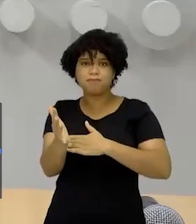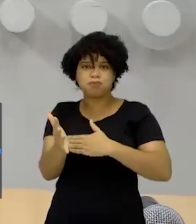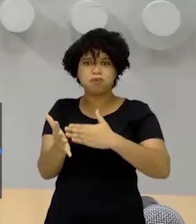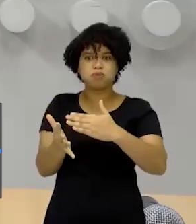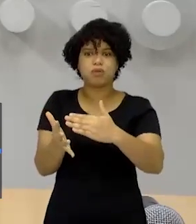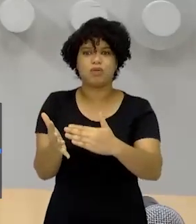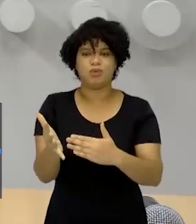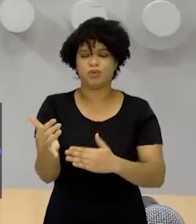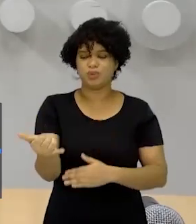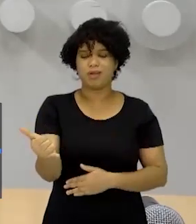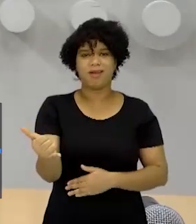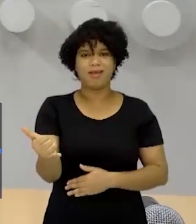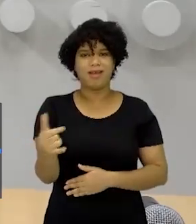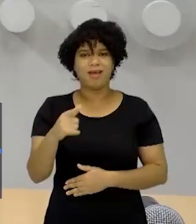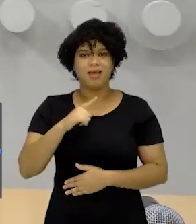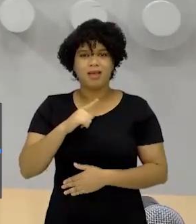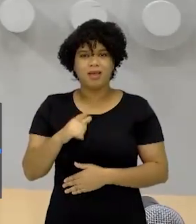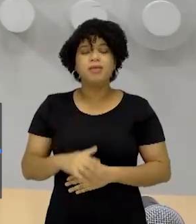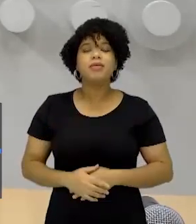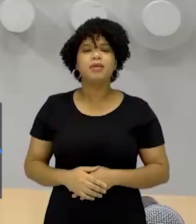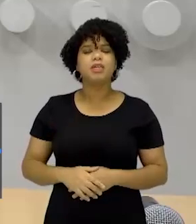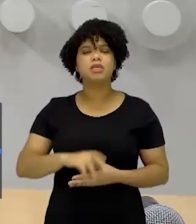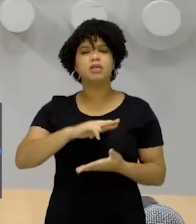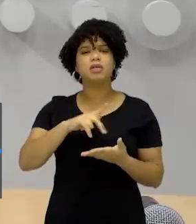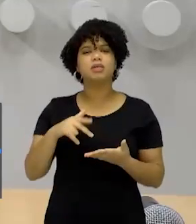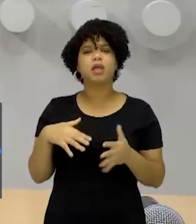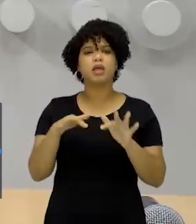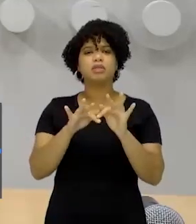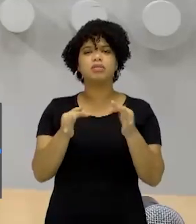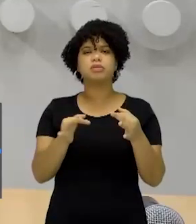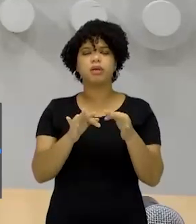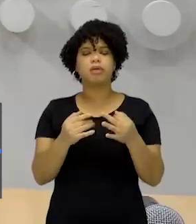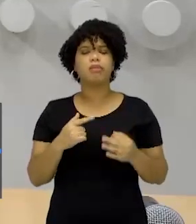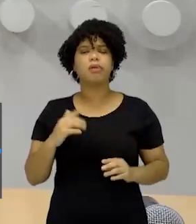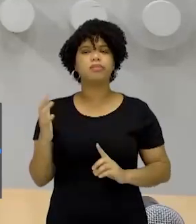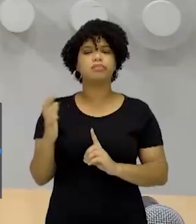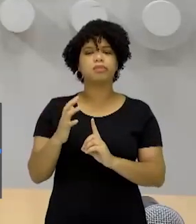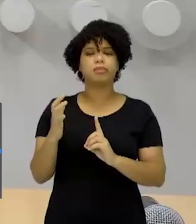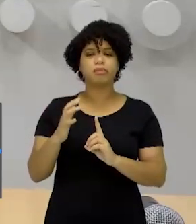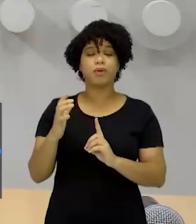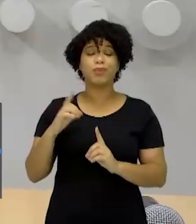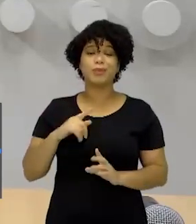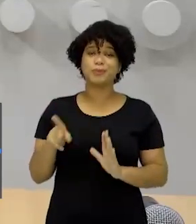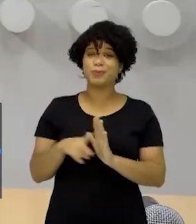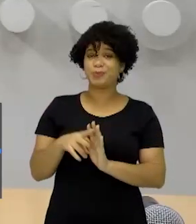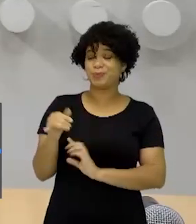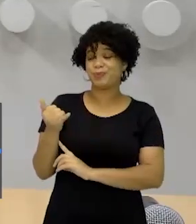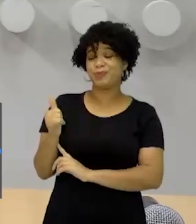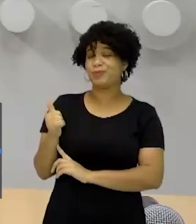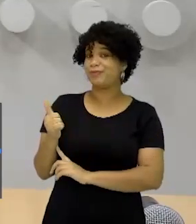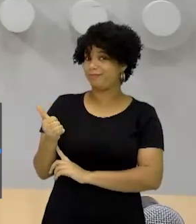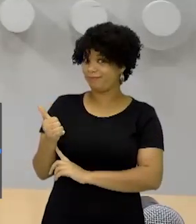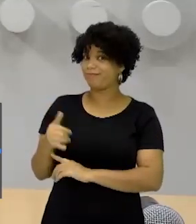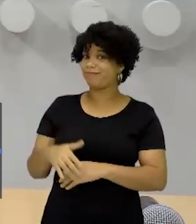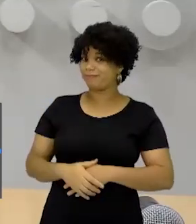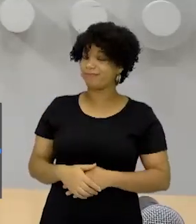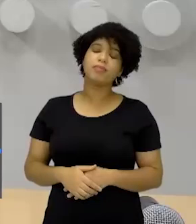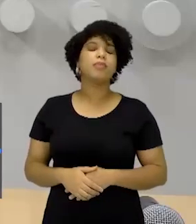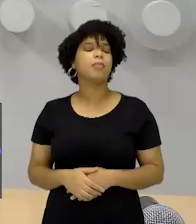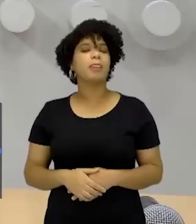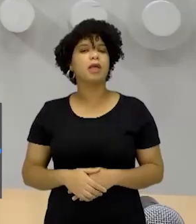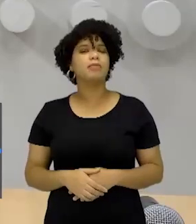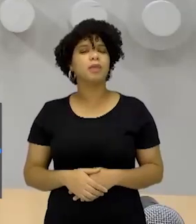dessas atividades, aparentemente simples, está imune à existência desse aparelho. Imersas em um mundo